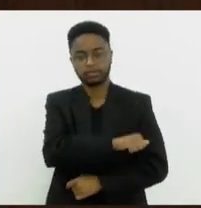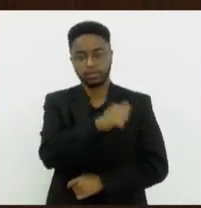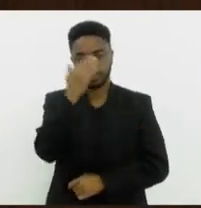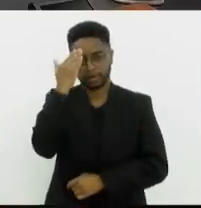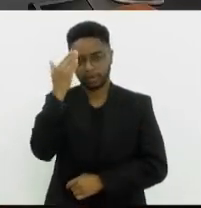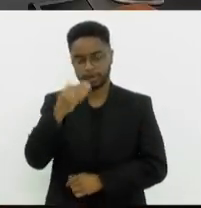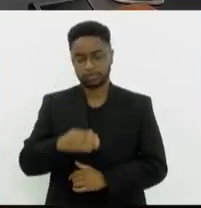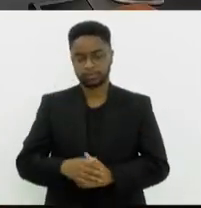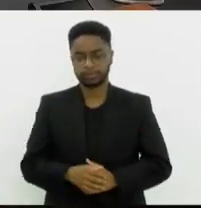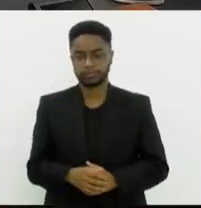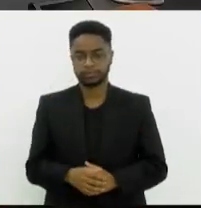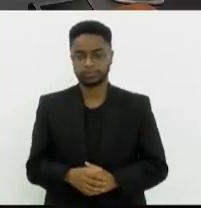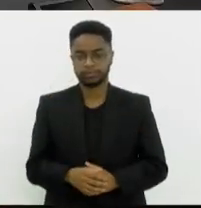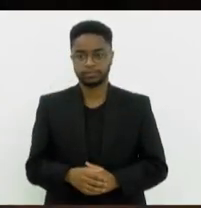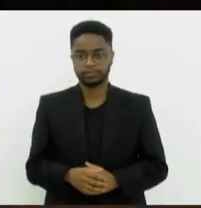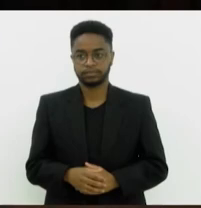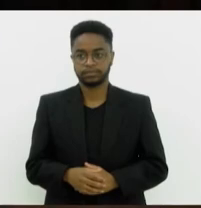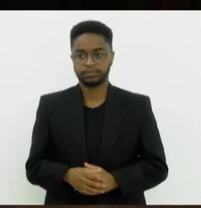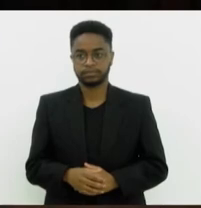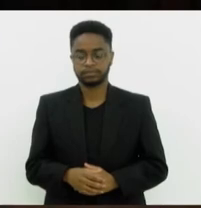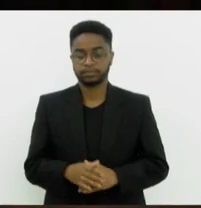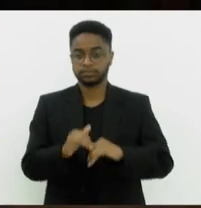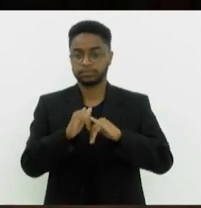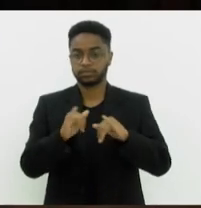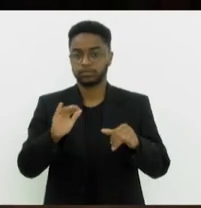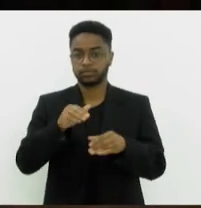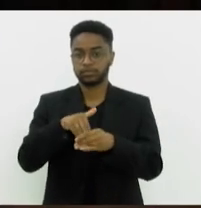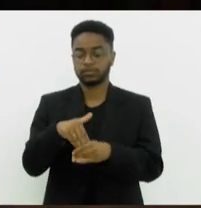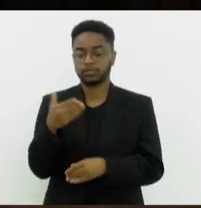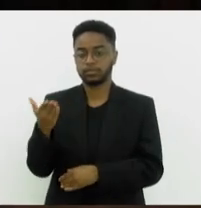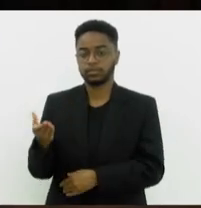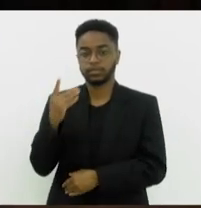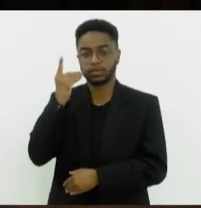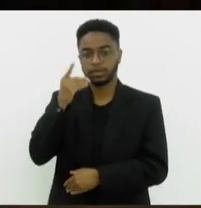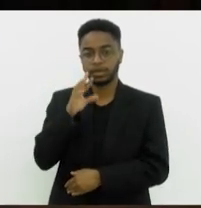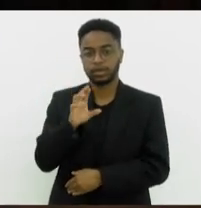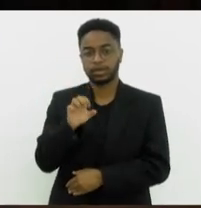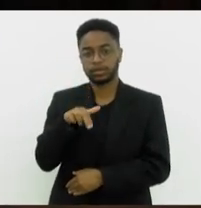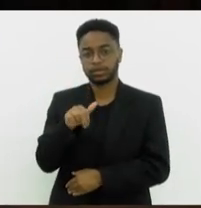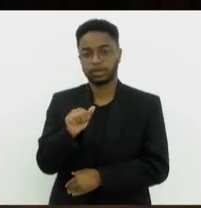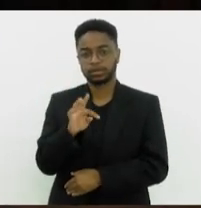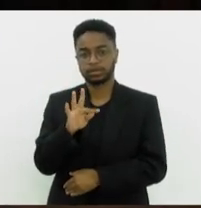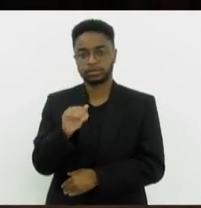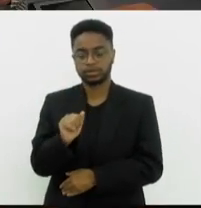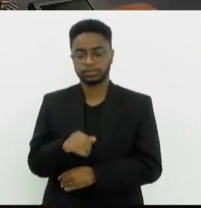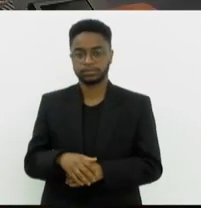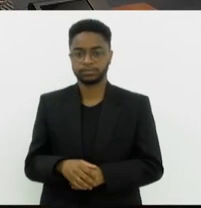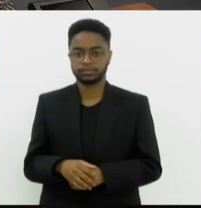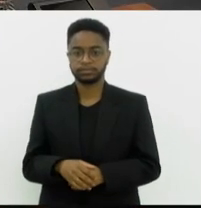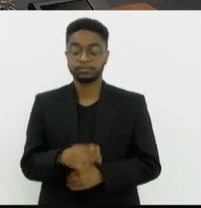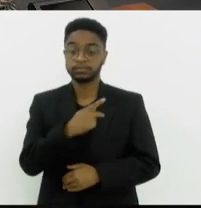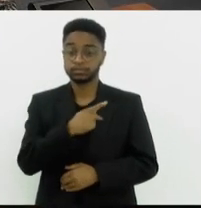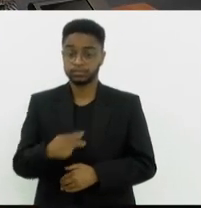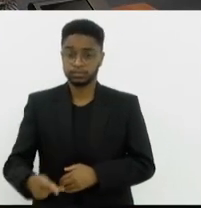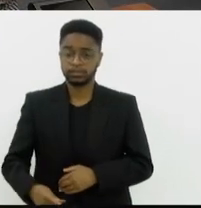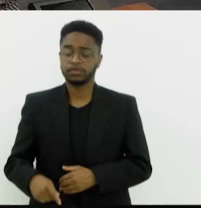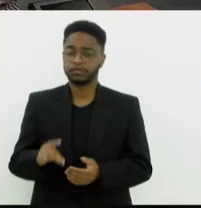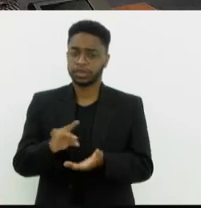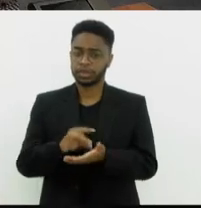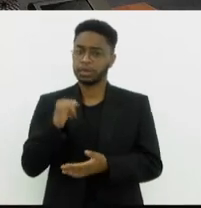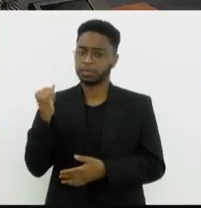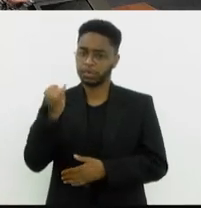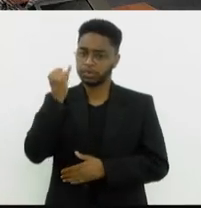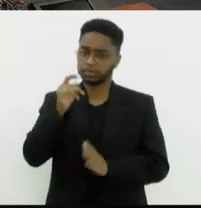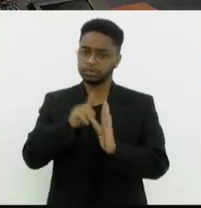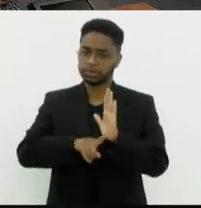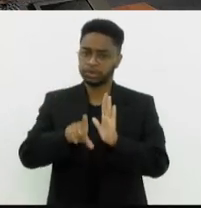obrigada. Para a declaração de voto, nossa nobre deputada Renata Souza. Senhor presidente, super importante o